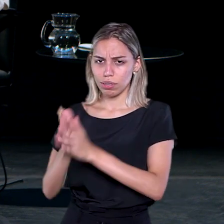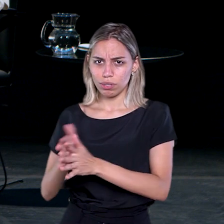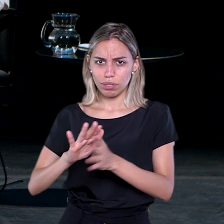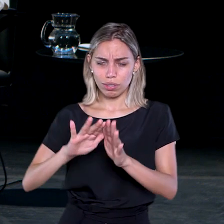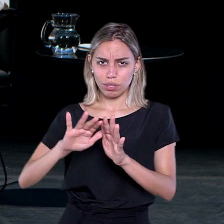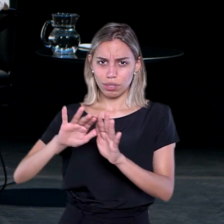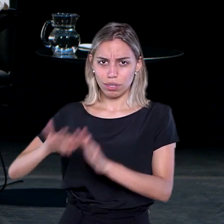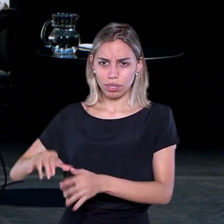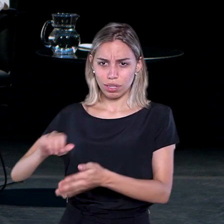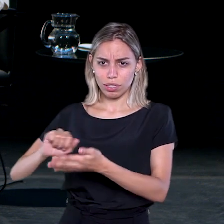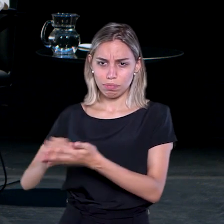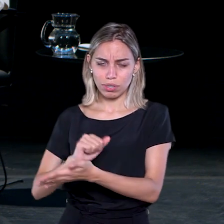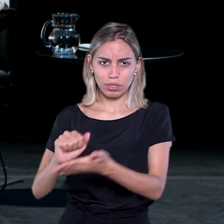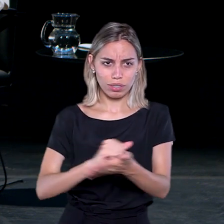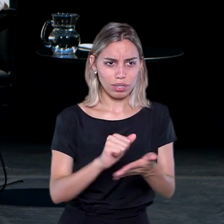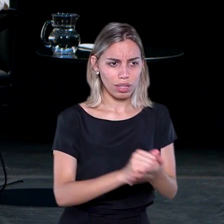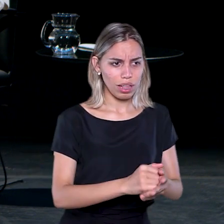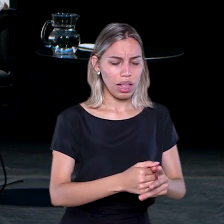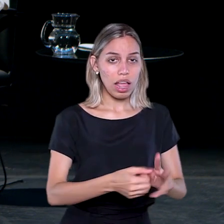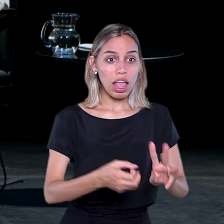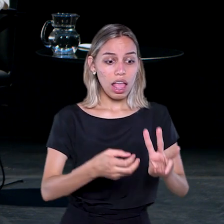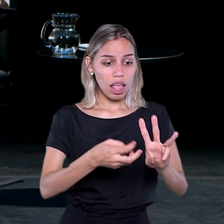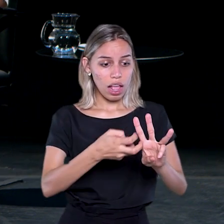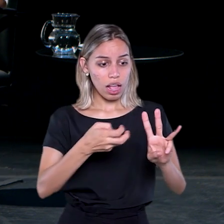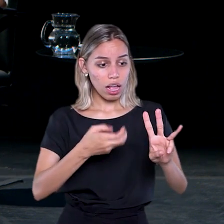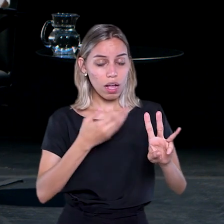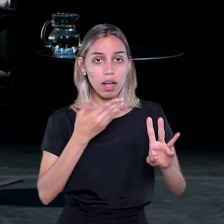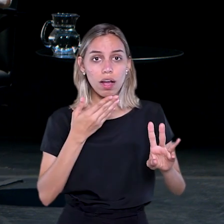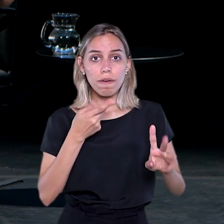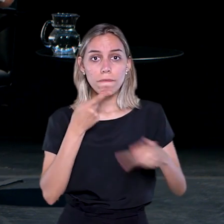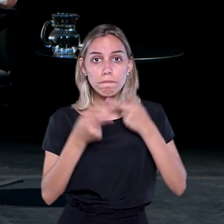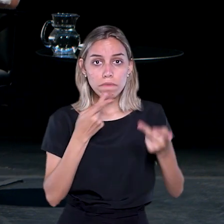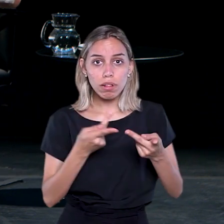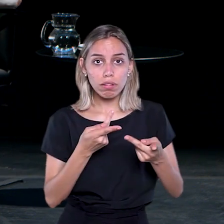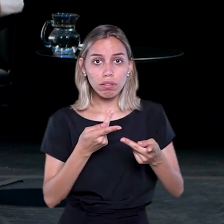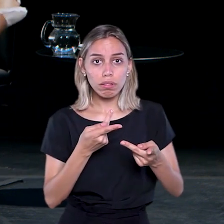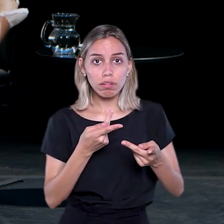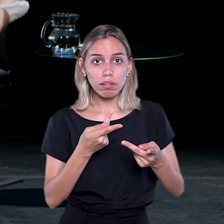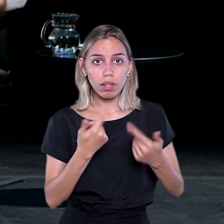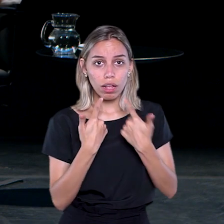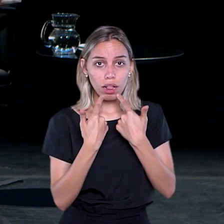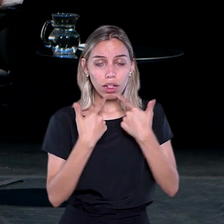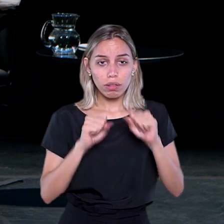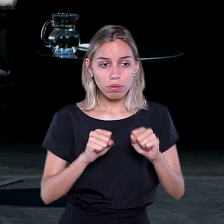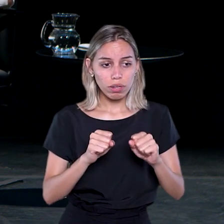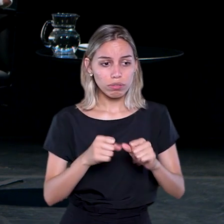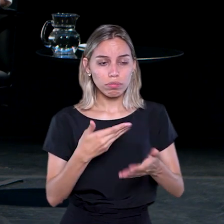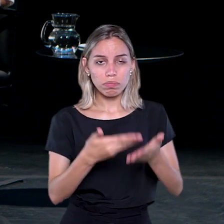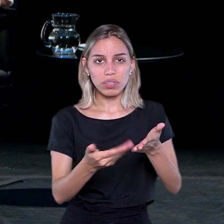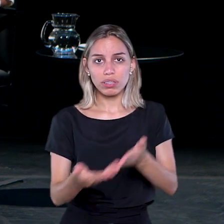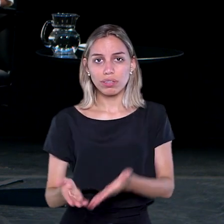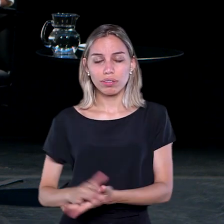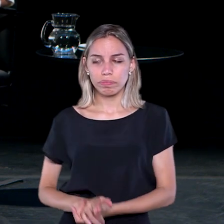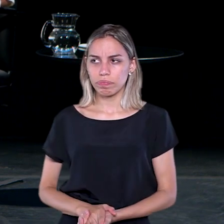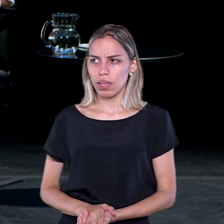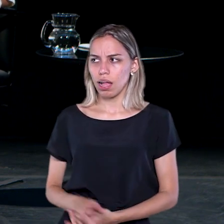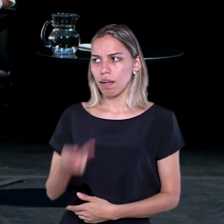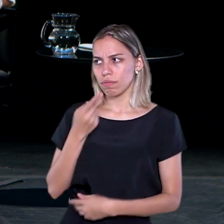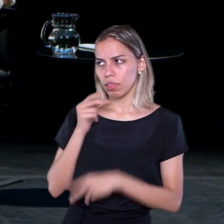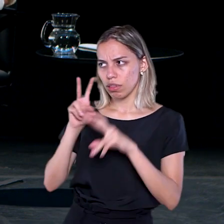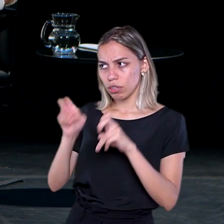já não perdemos nesse processo? Muitos, né? Agora me fala sobre um assunto delicado, tolerância. Como é que